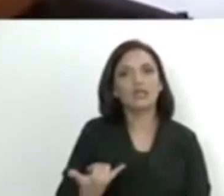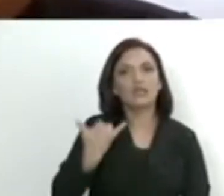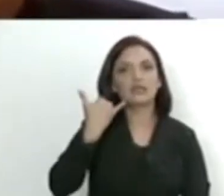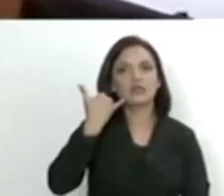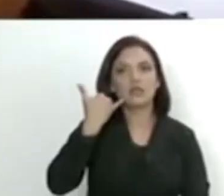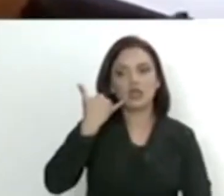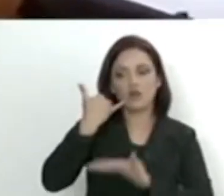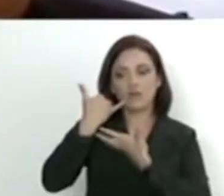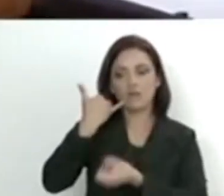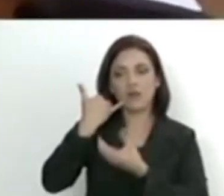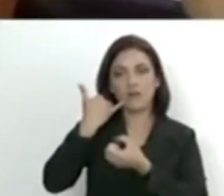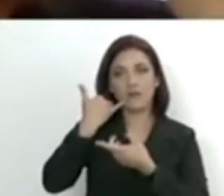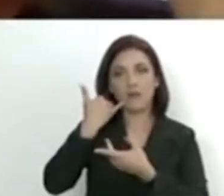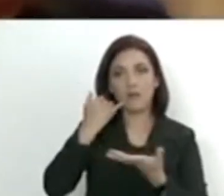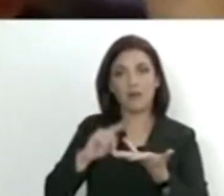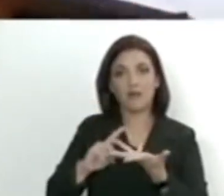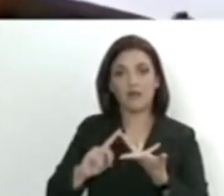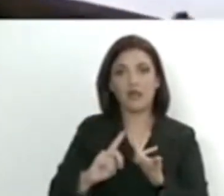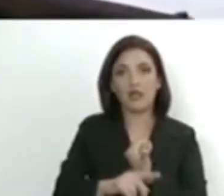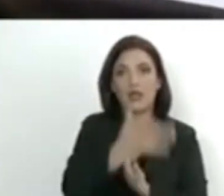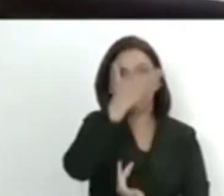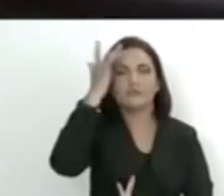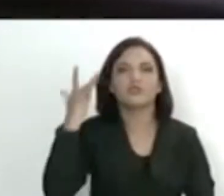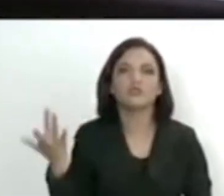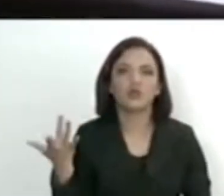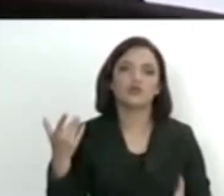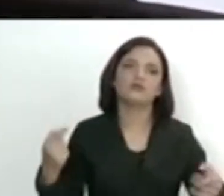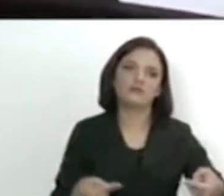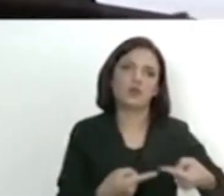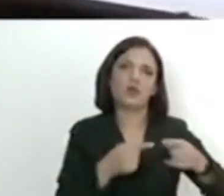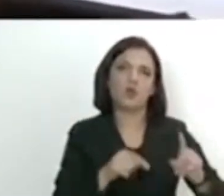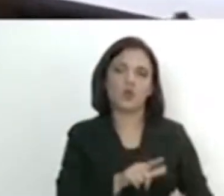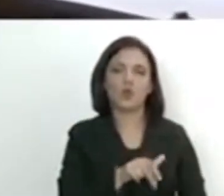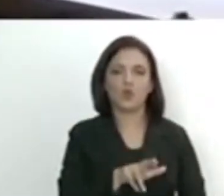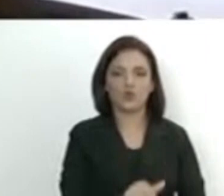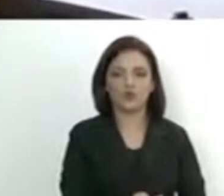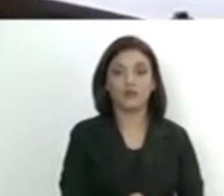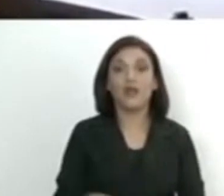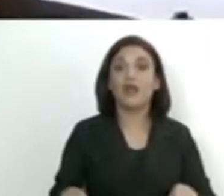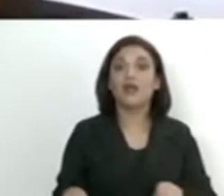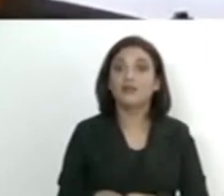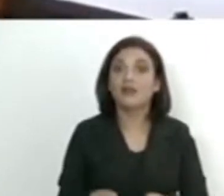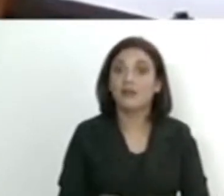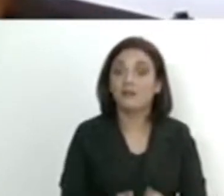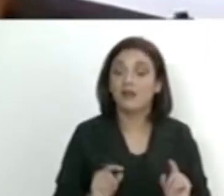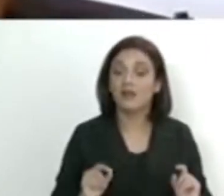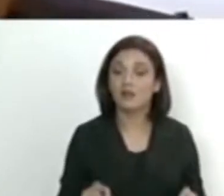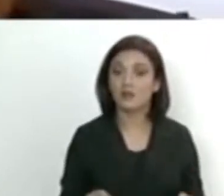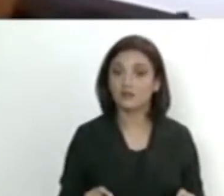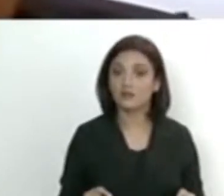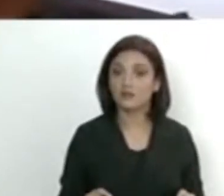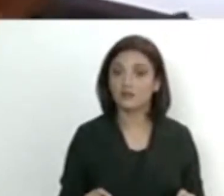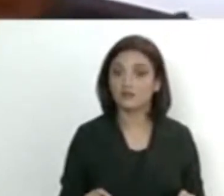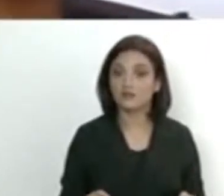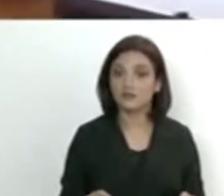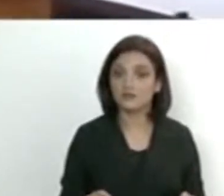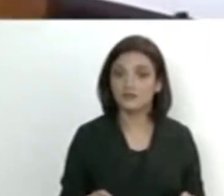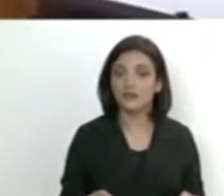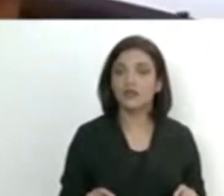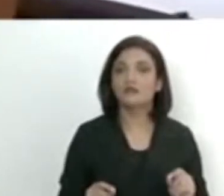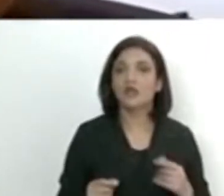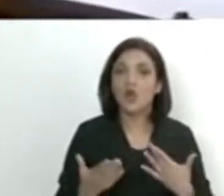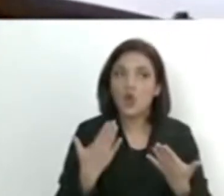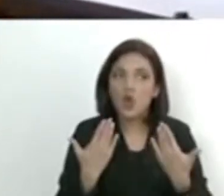contundente chegou a falar inclusive do dinheiro que eles ficam se vangloriando que trouxeram cinco bilhões de